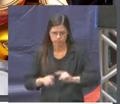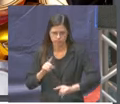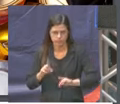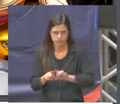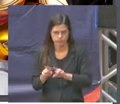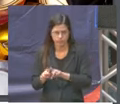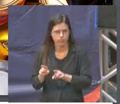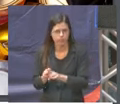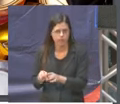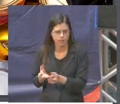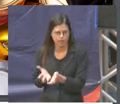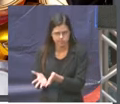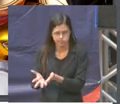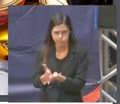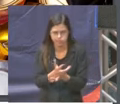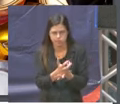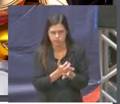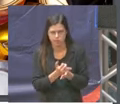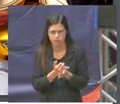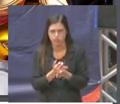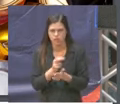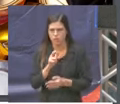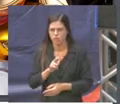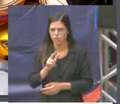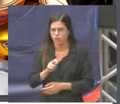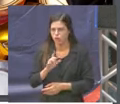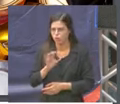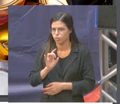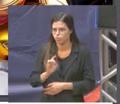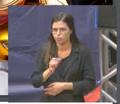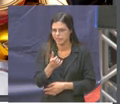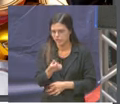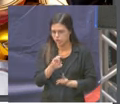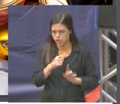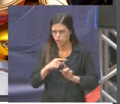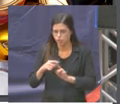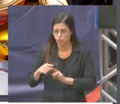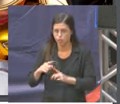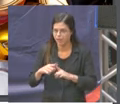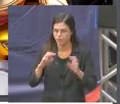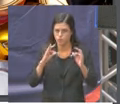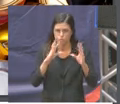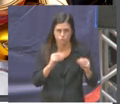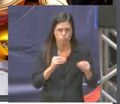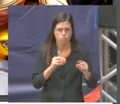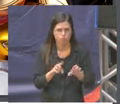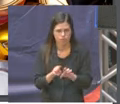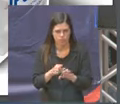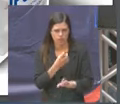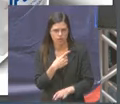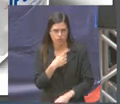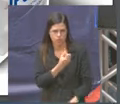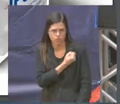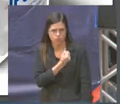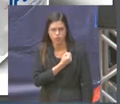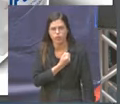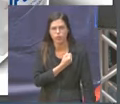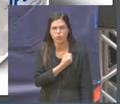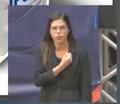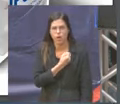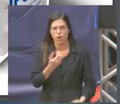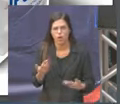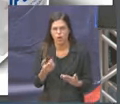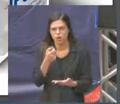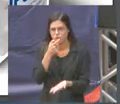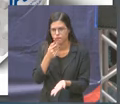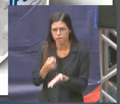linha, né? Que é não só aqueles 6, mas todos, e também bonificando. Próximo. Essa agora é de farmácia,